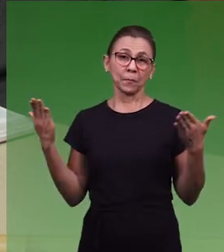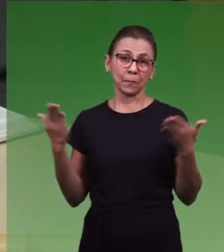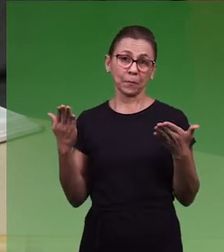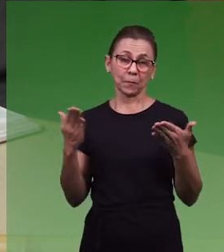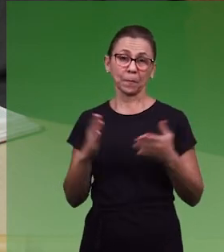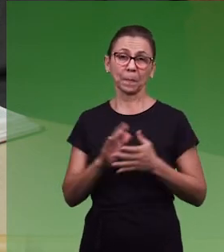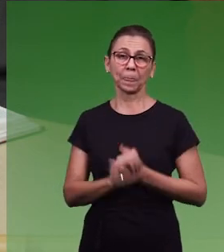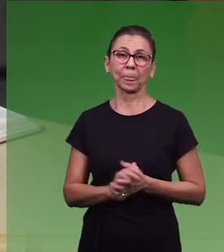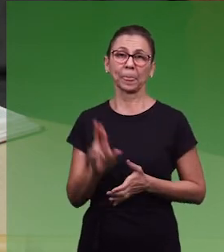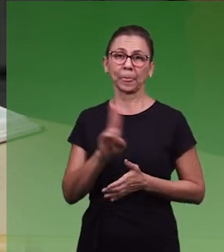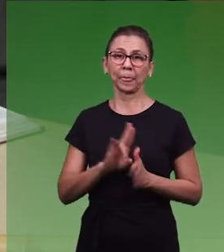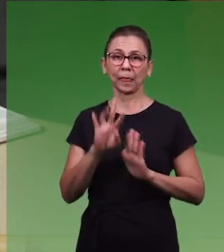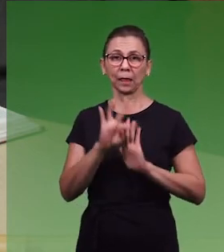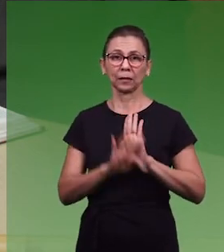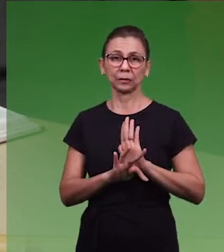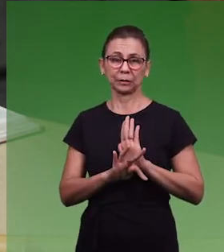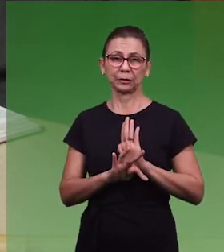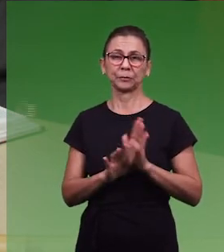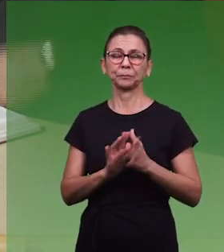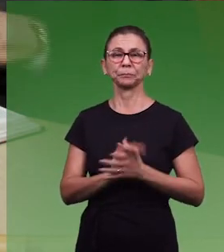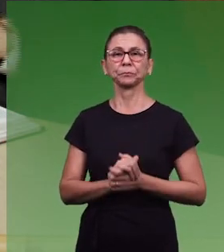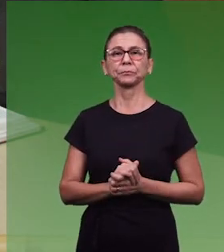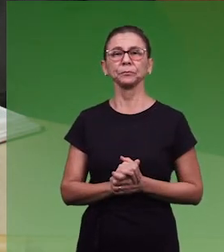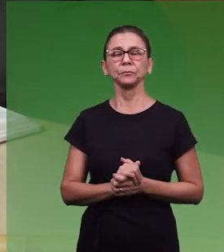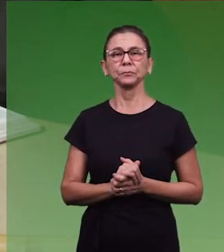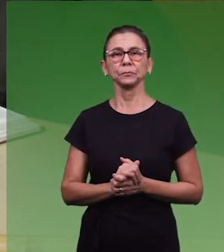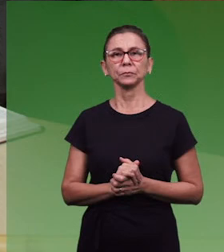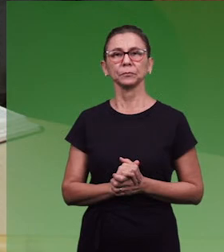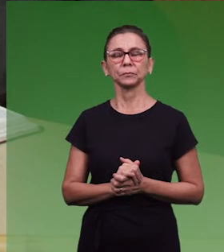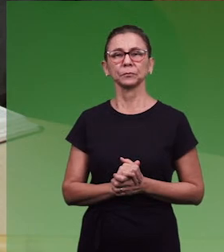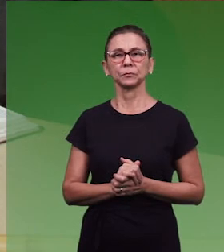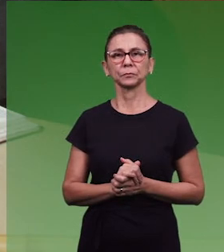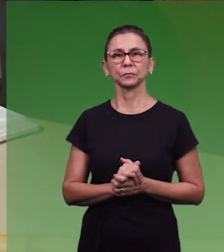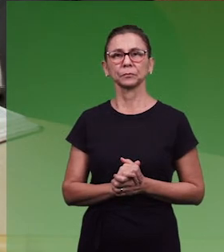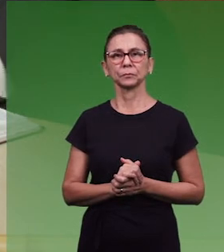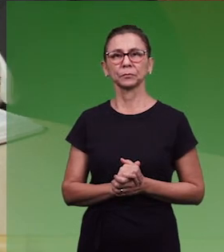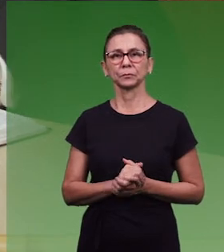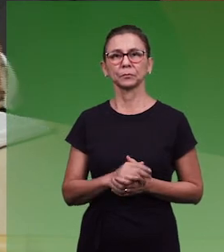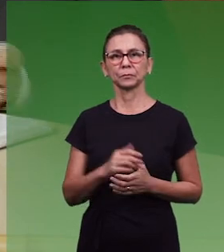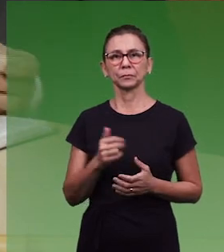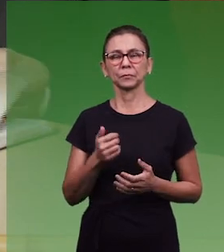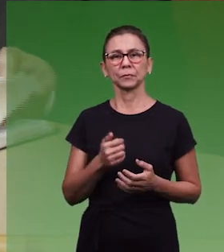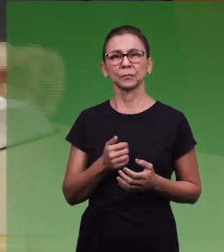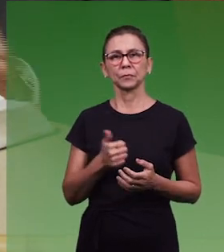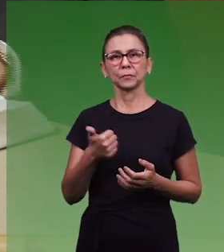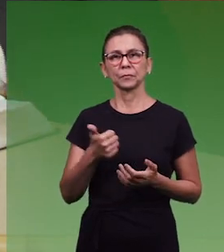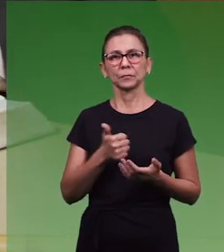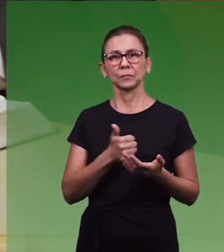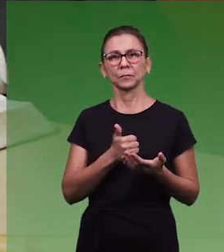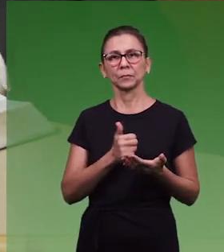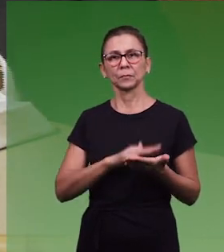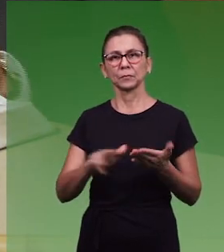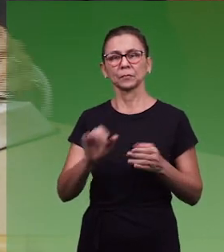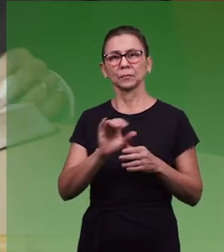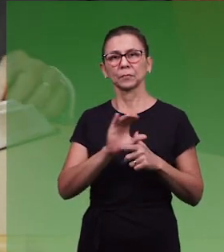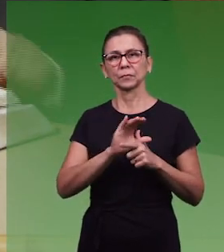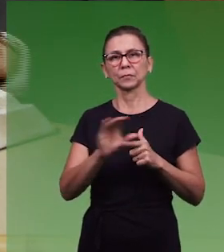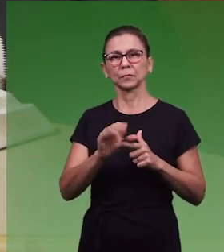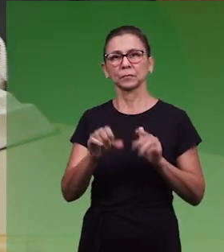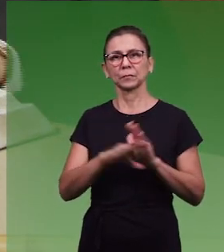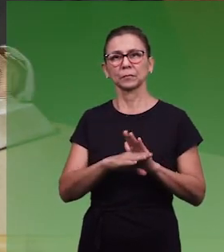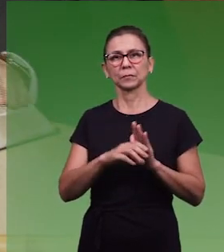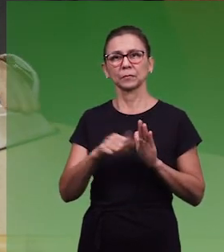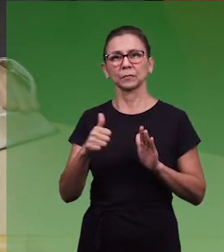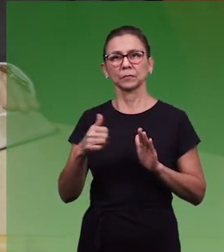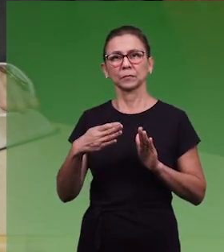texto base é aquele que se encontra na primeira carta aos Coríntios, no capítulo 14, verso 26, que diz